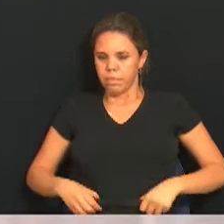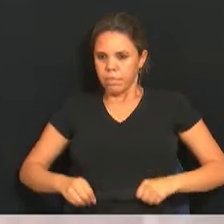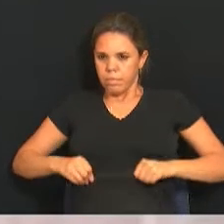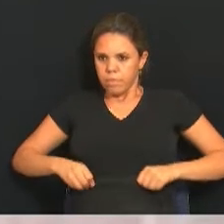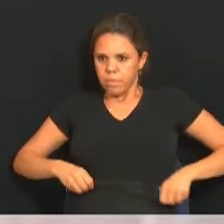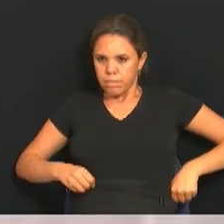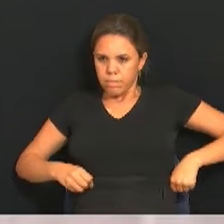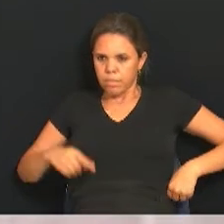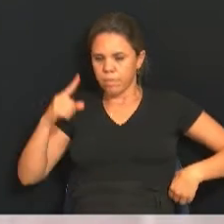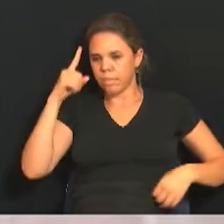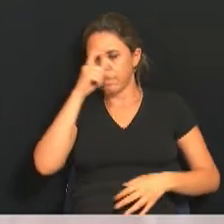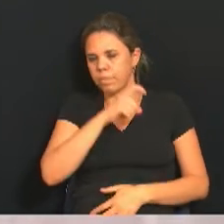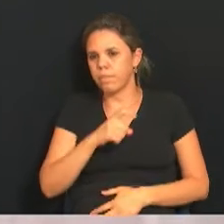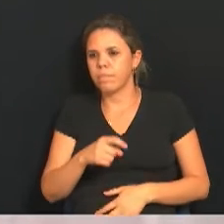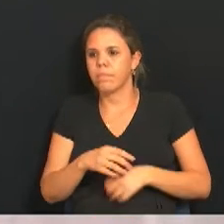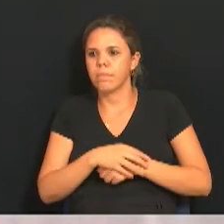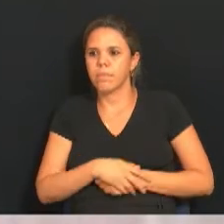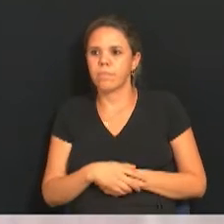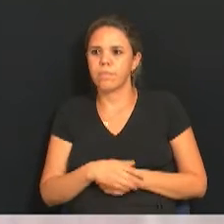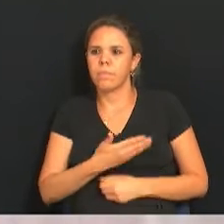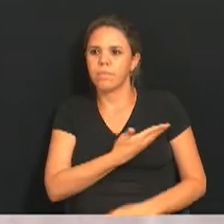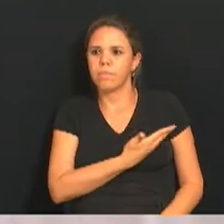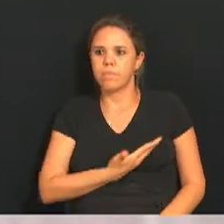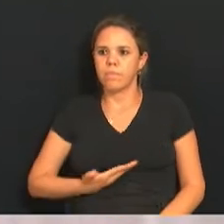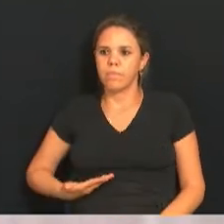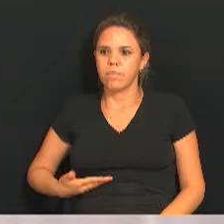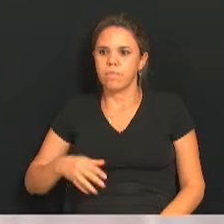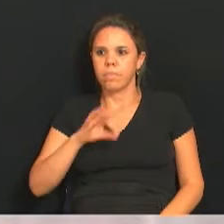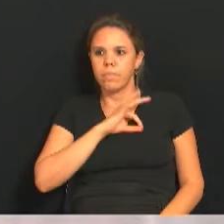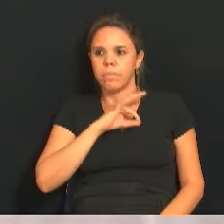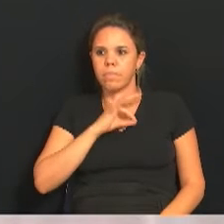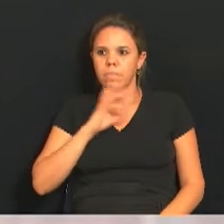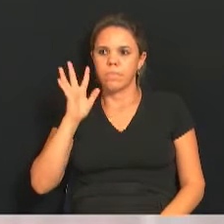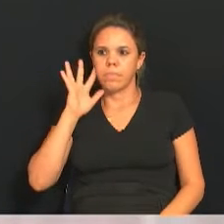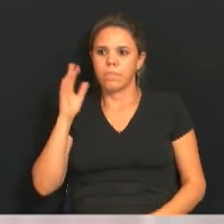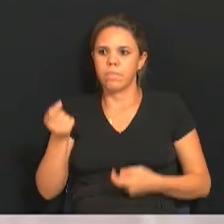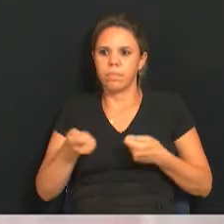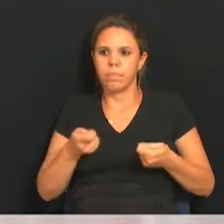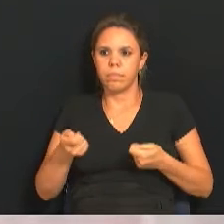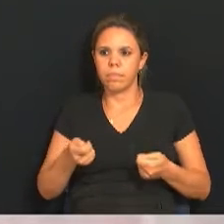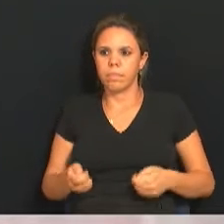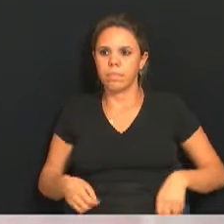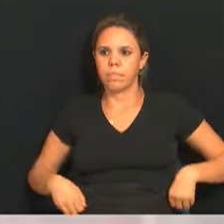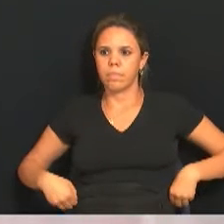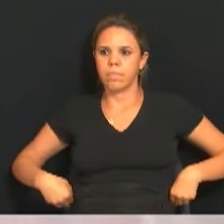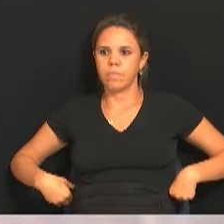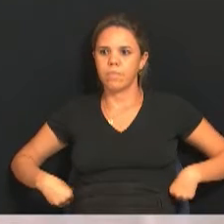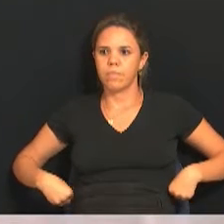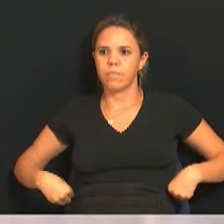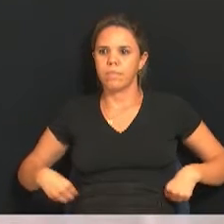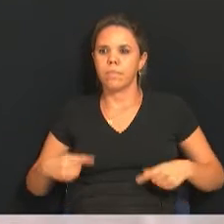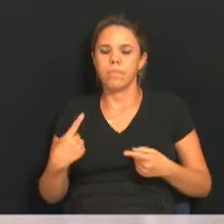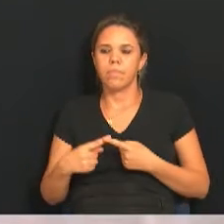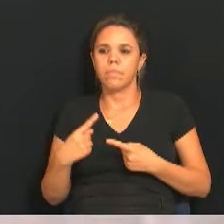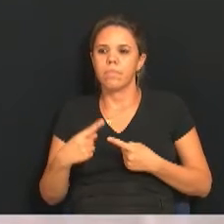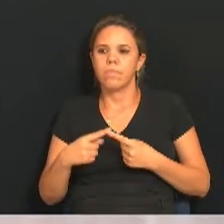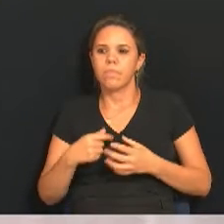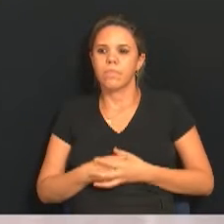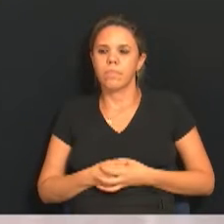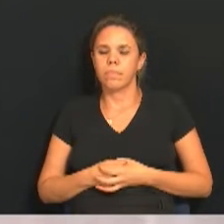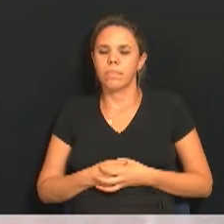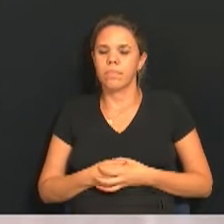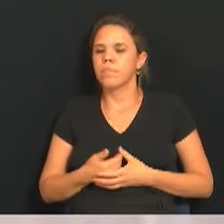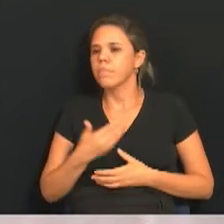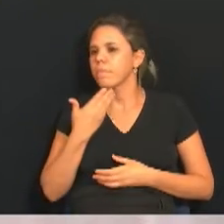muito difícil até das autoridades policiais controlarem isso. Porque há uma